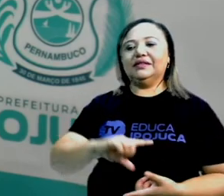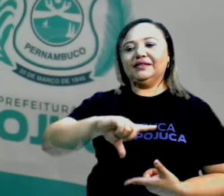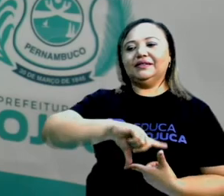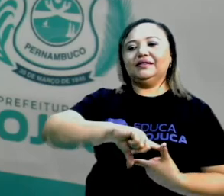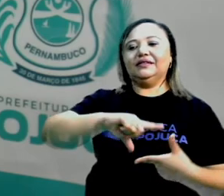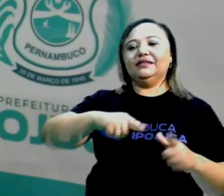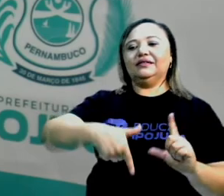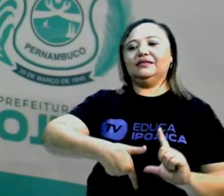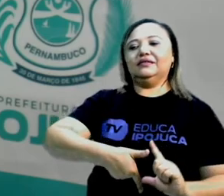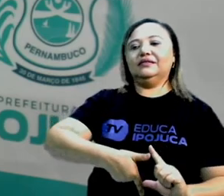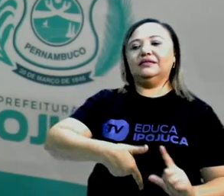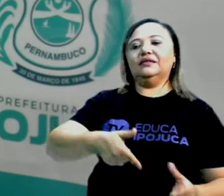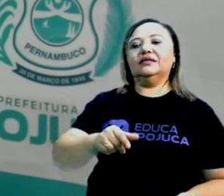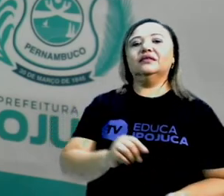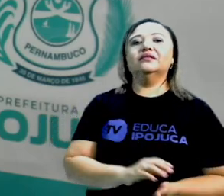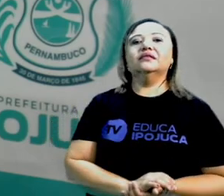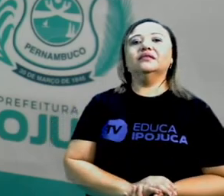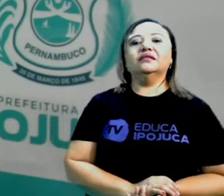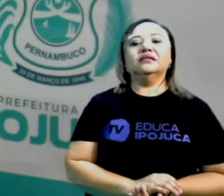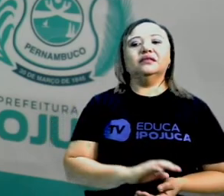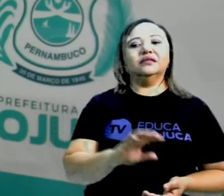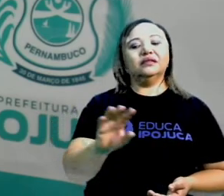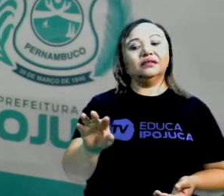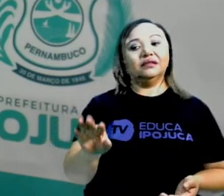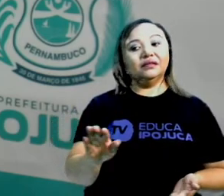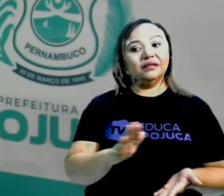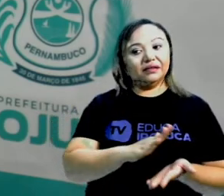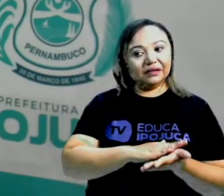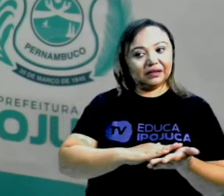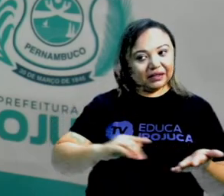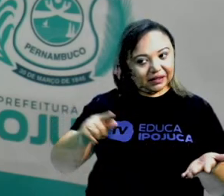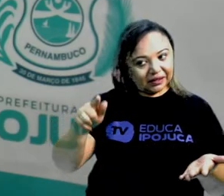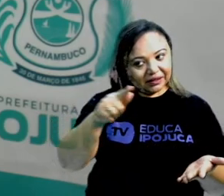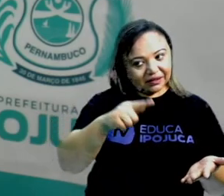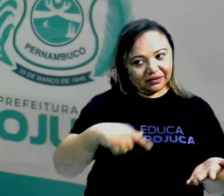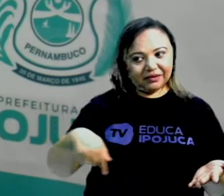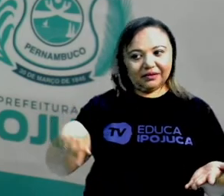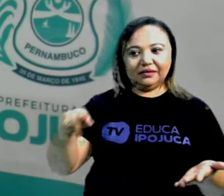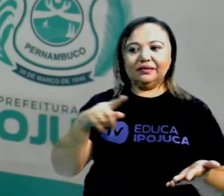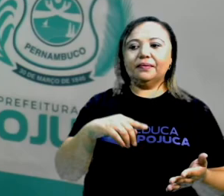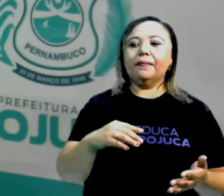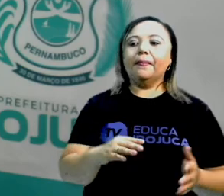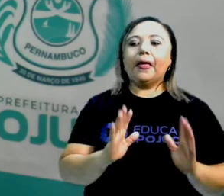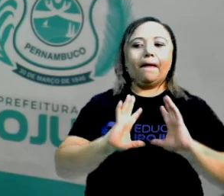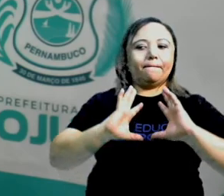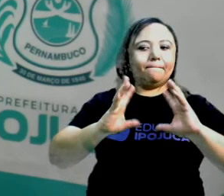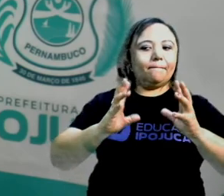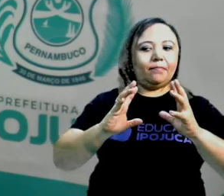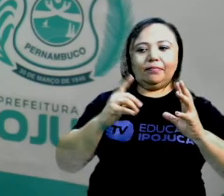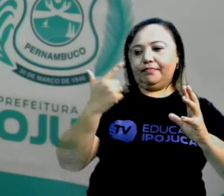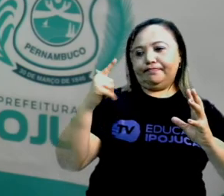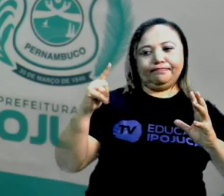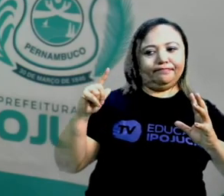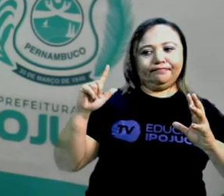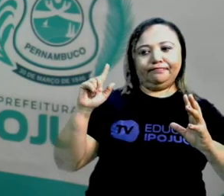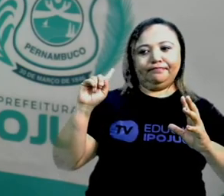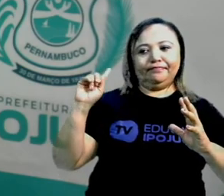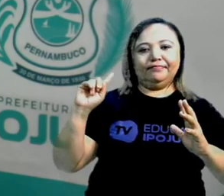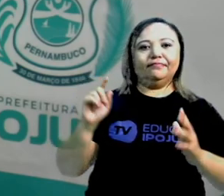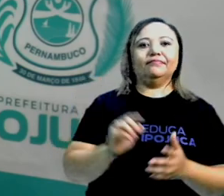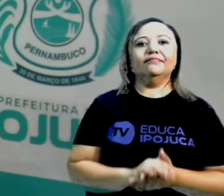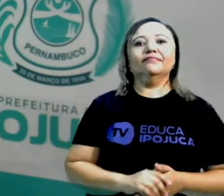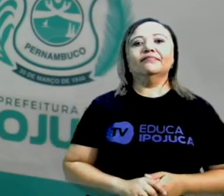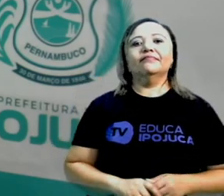Bola é uma esfera, tá certo? O que tem que fazer é circular, é um plano, tá certo? Como